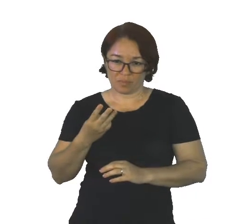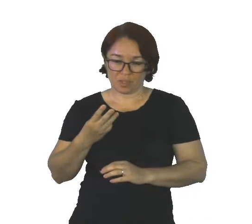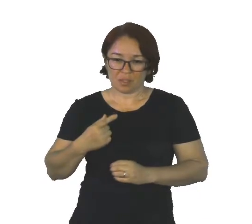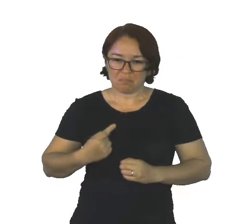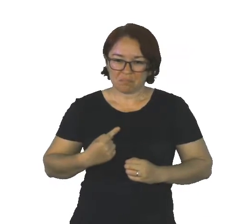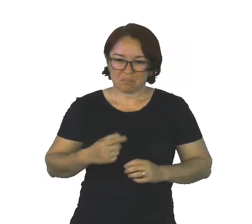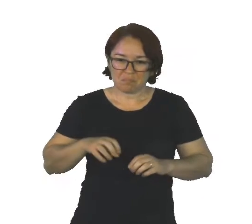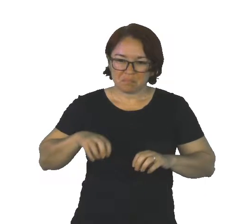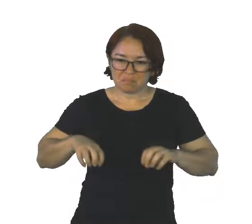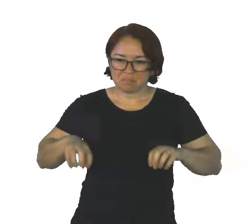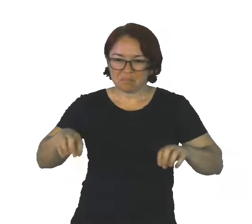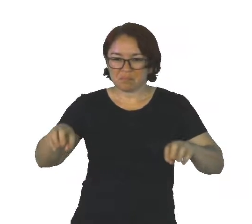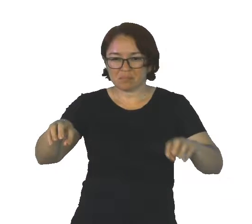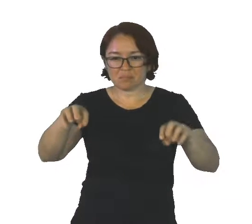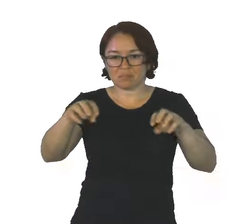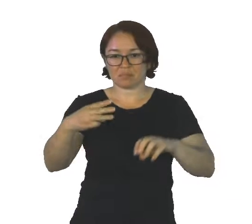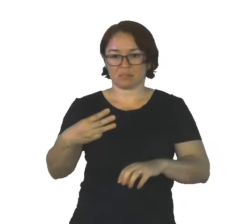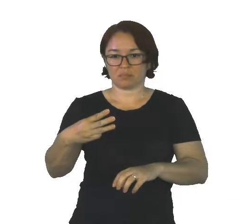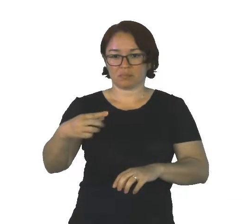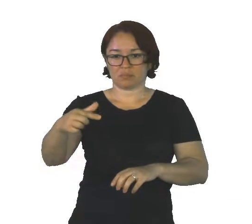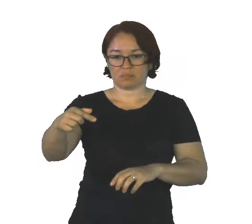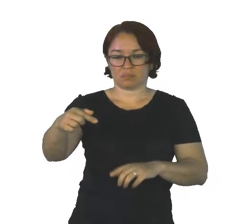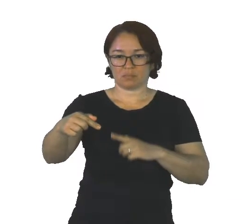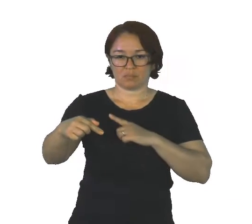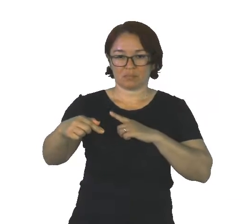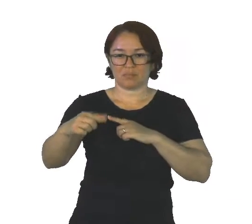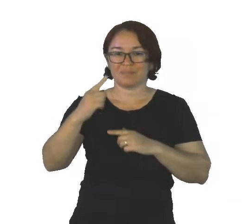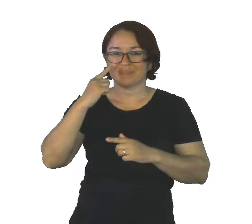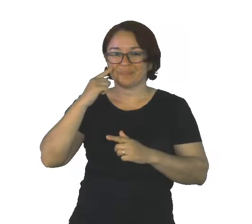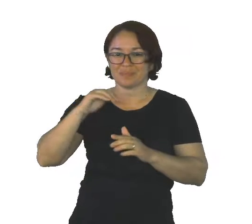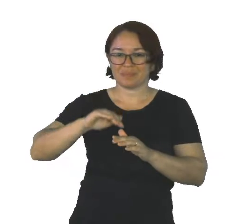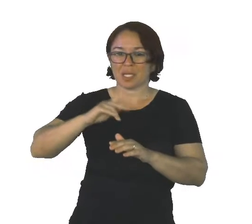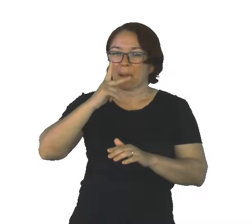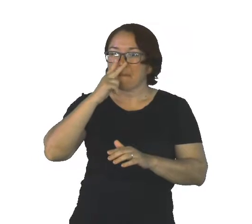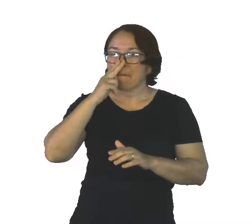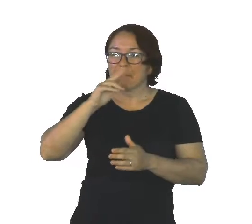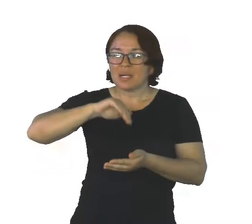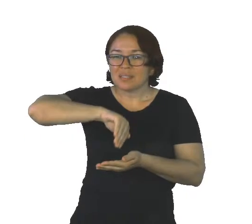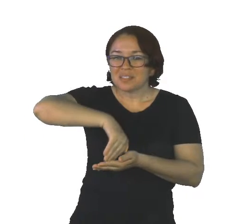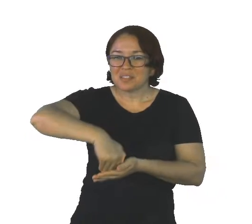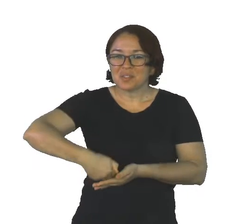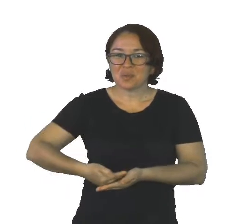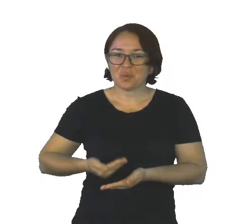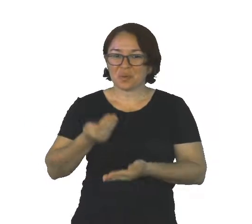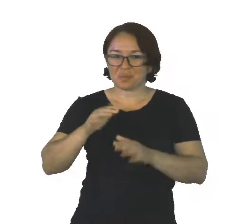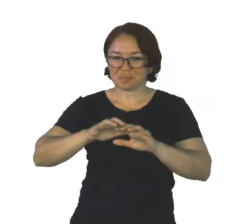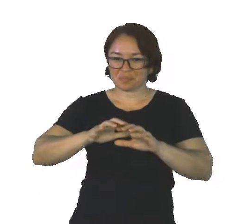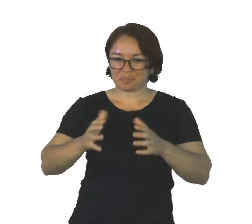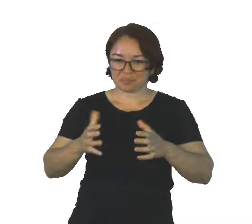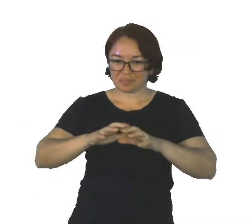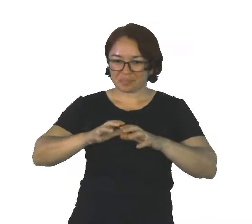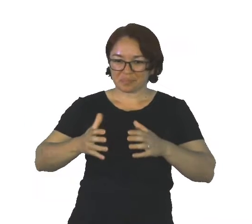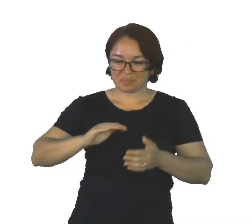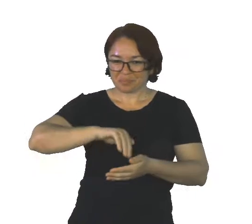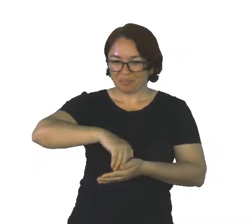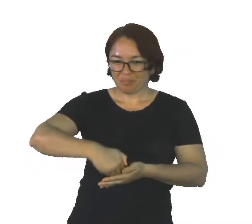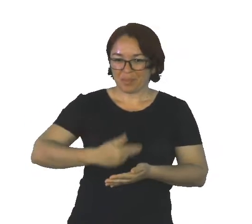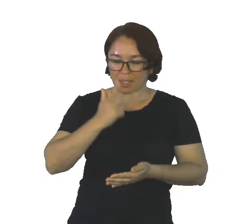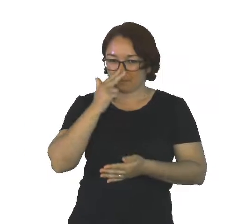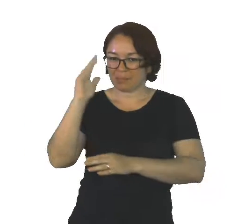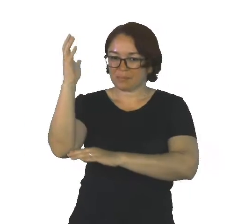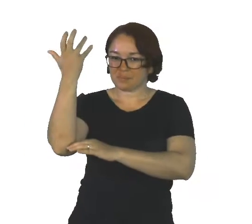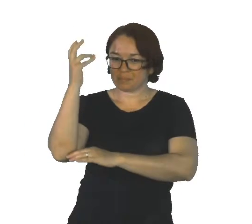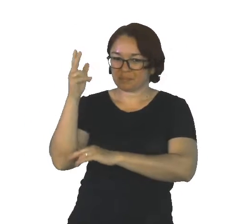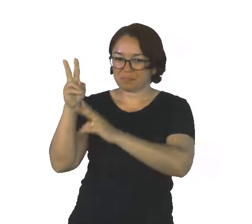se dedicam à confecção de cuias e colheres de madeira, pintadas com verniz extraído de plantas, arte que